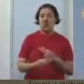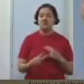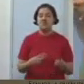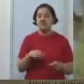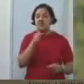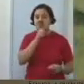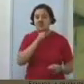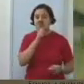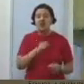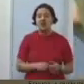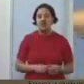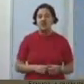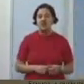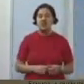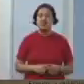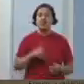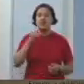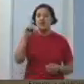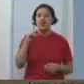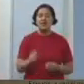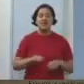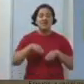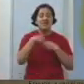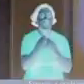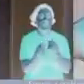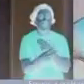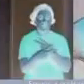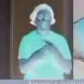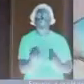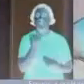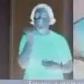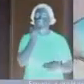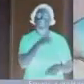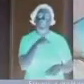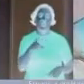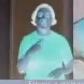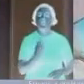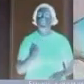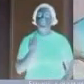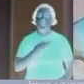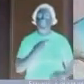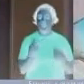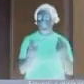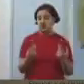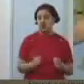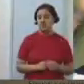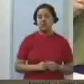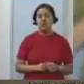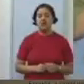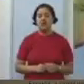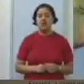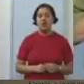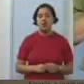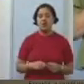Gente, olha a chance que Deus está nos dando a cada um de nós. Mas talvez a gente vai ser igualzinho o Nicodemos, que